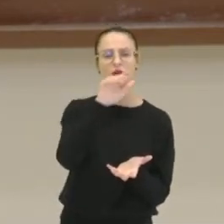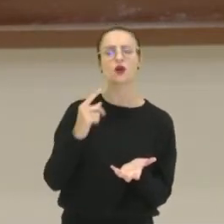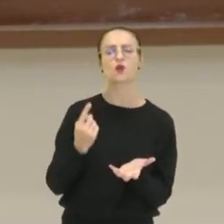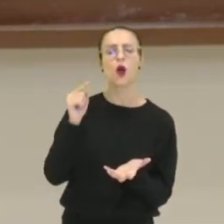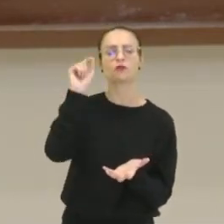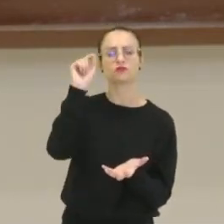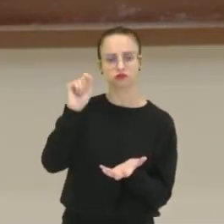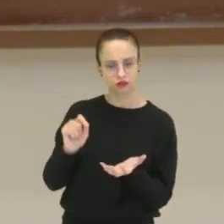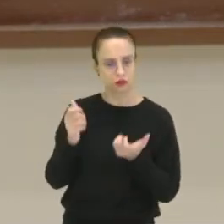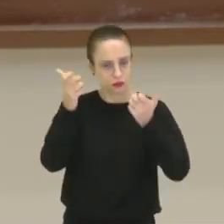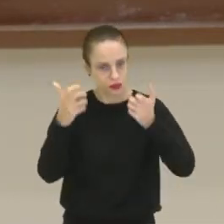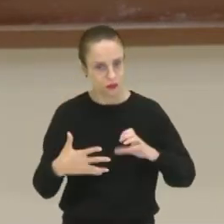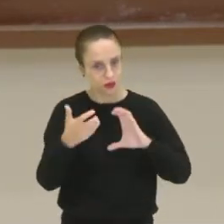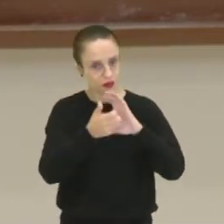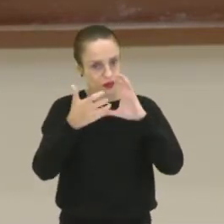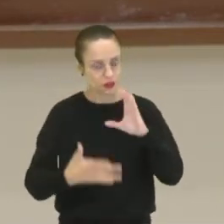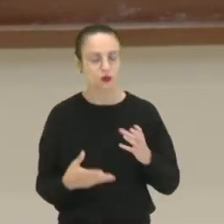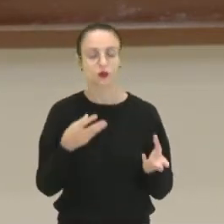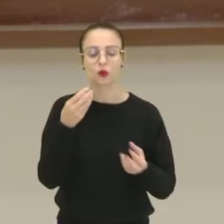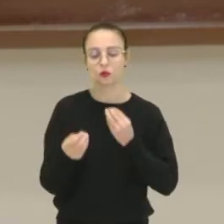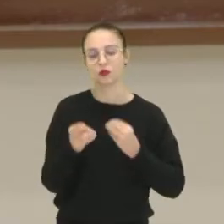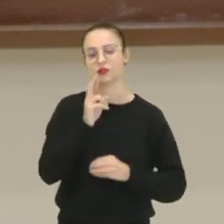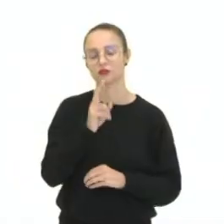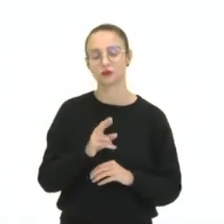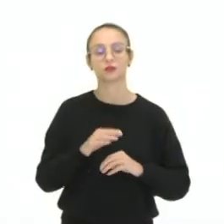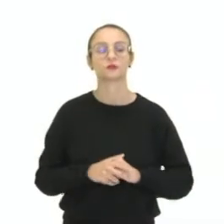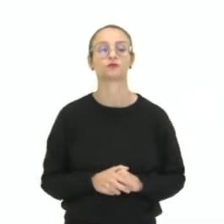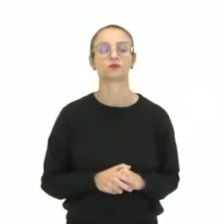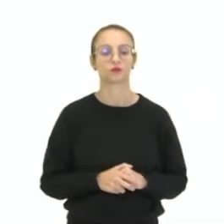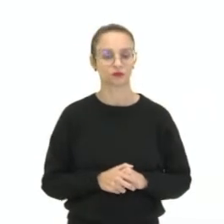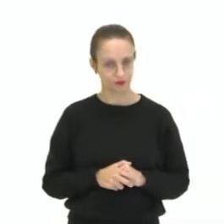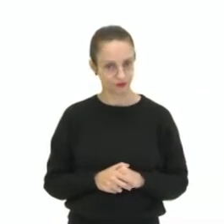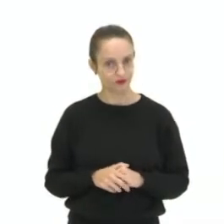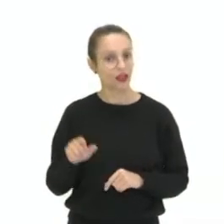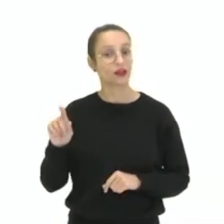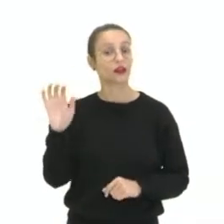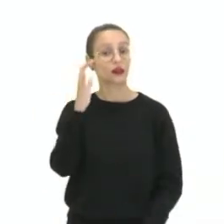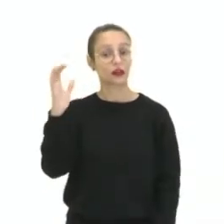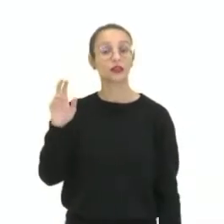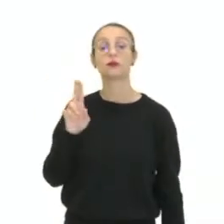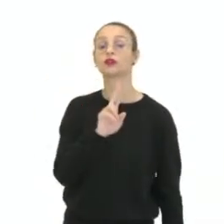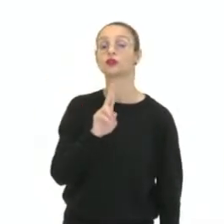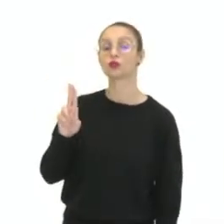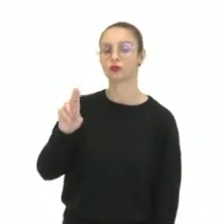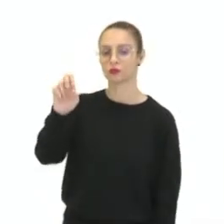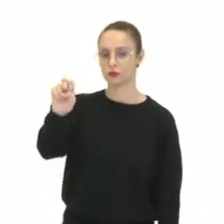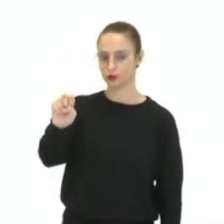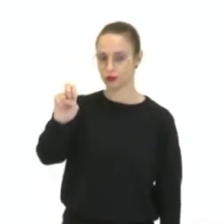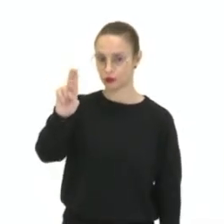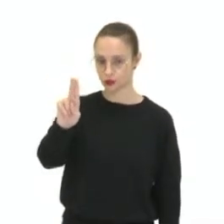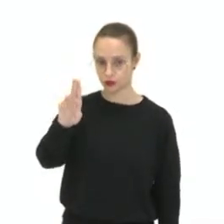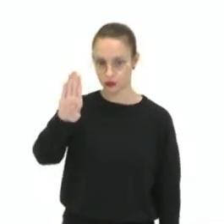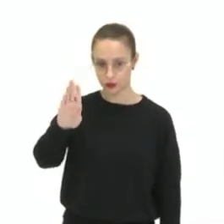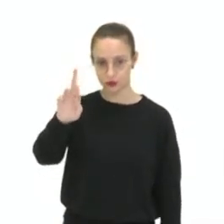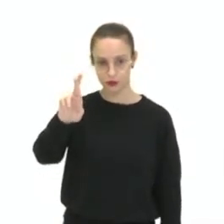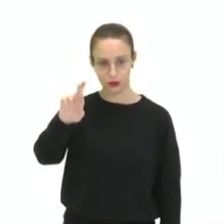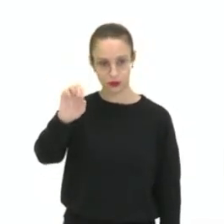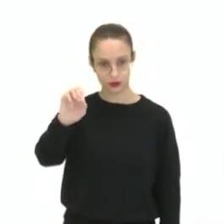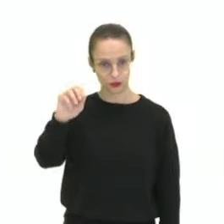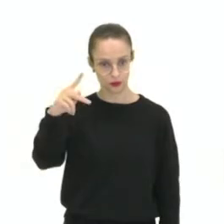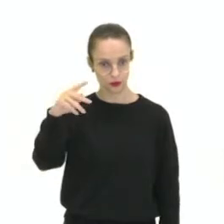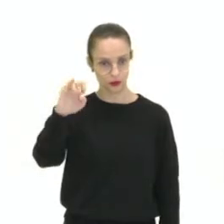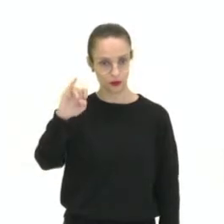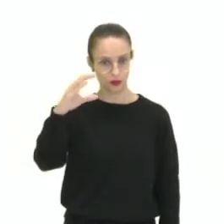juntos ali como poderia ficar a nossa resposta. Sabemos que é o clima subtropical, que ele tem as médias de temperaturas entre